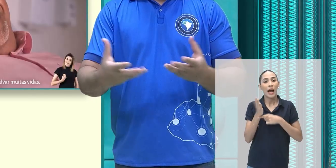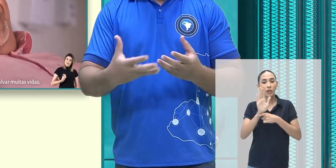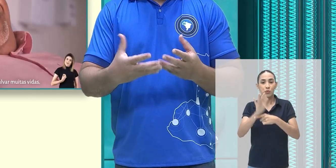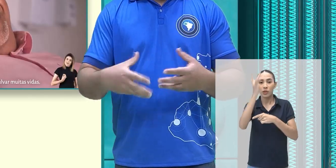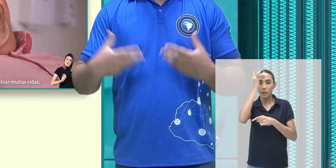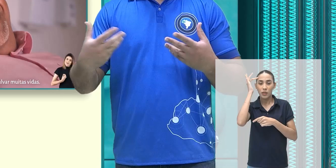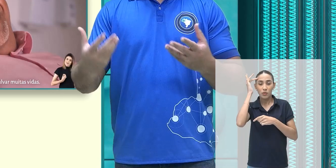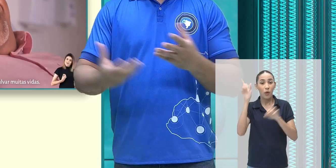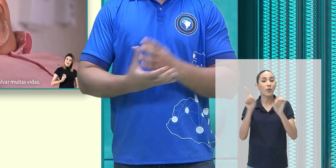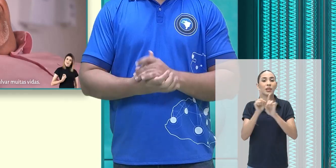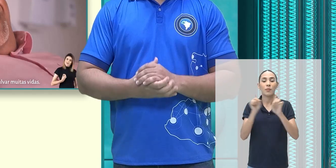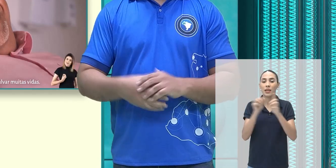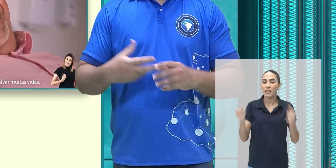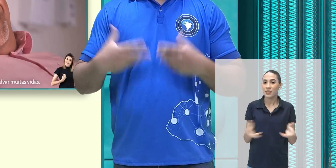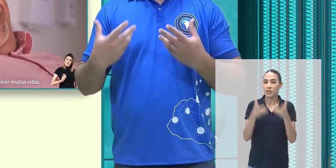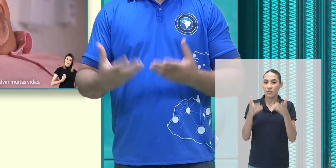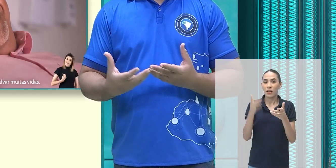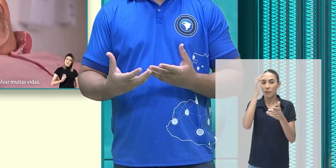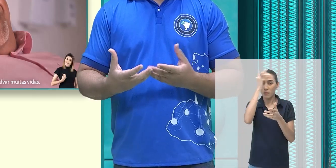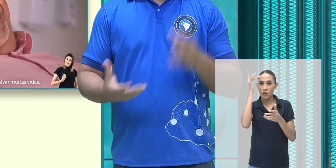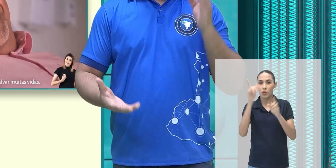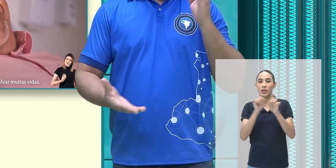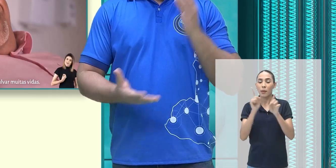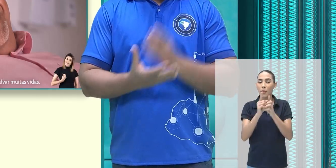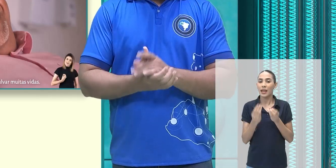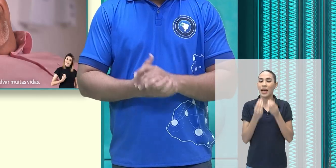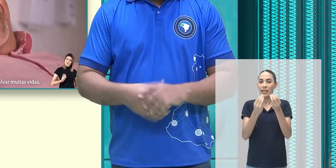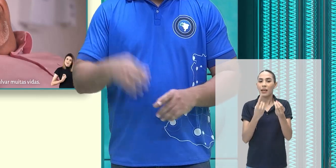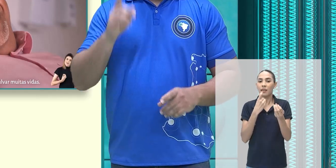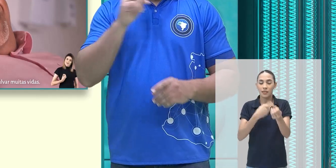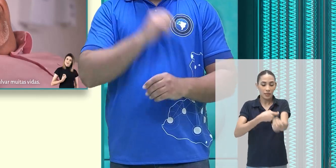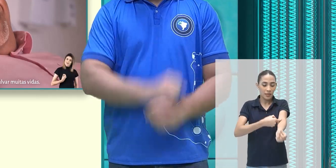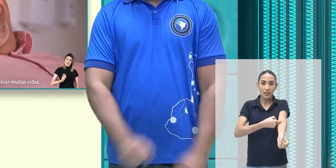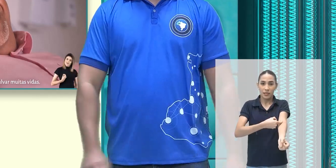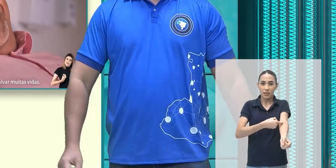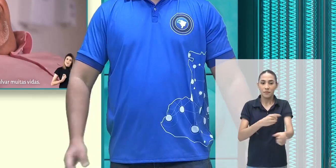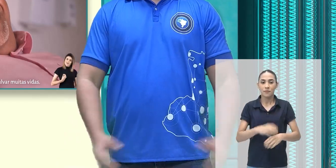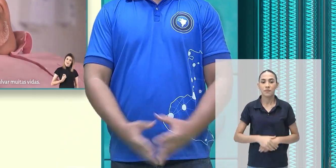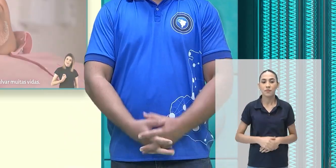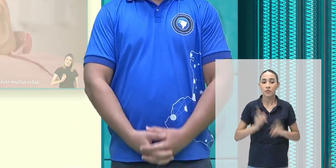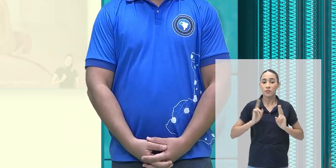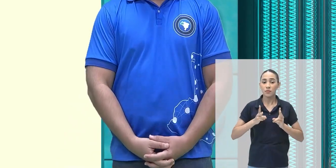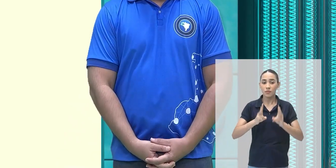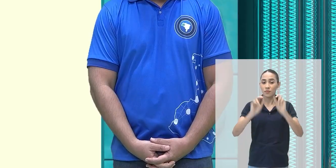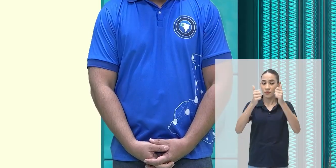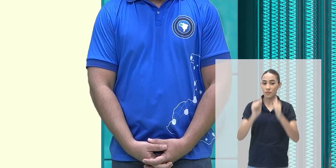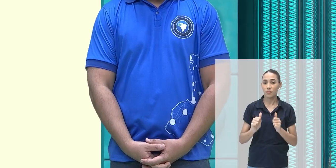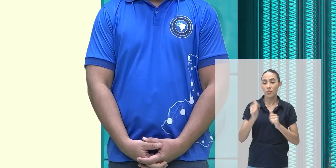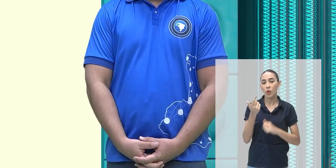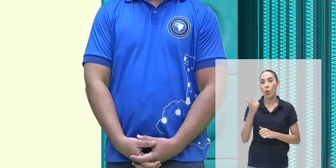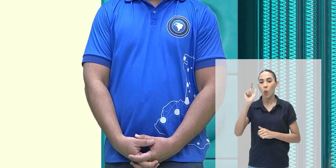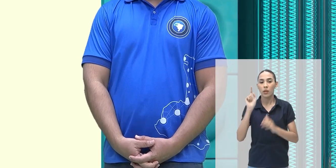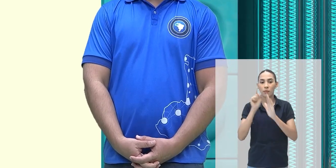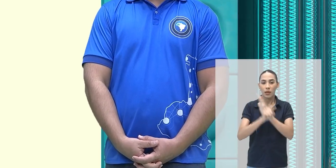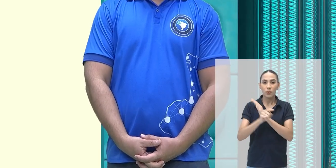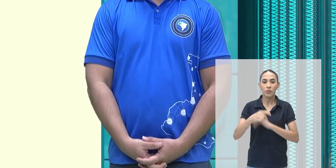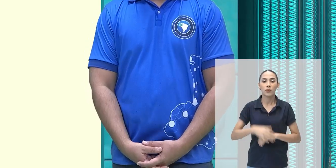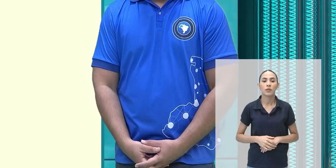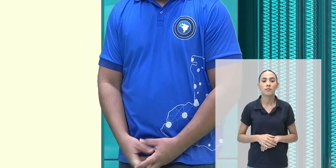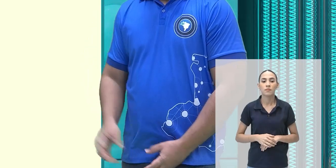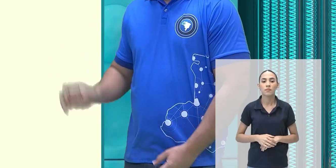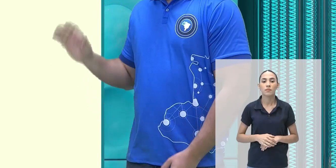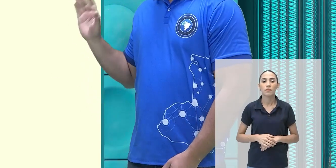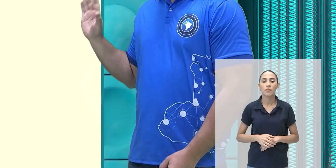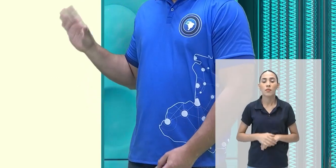claro, incentivar as pessoas a doarem sangue. Ok? Seguindo aqui na nossa análise, outro questionamento que eu trago para